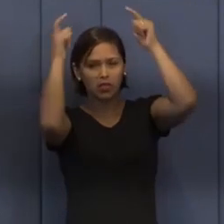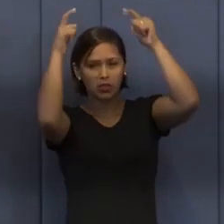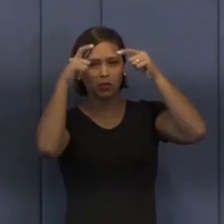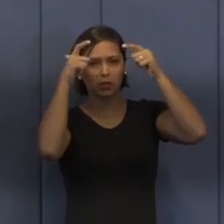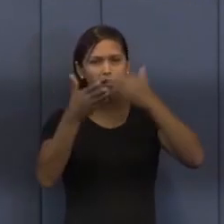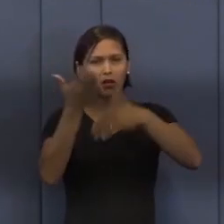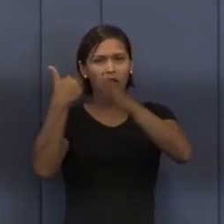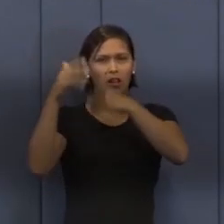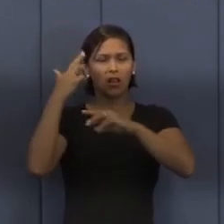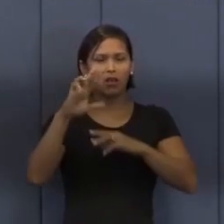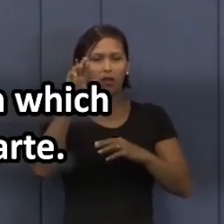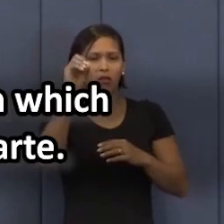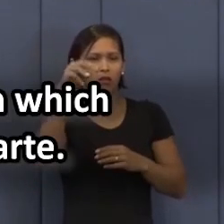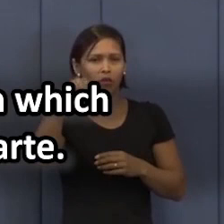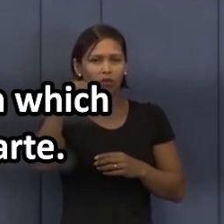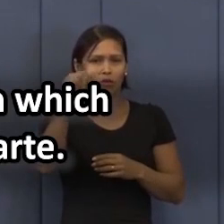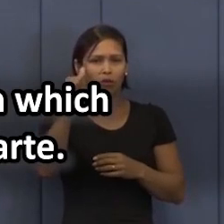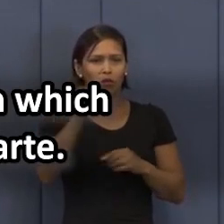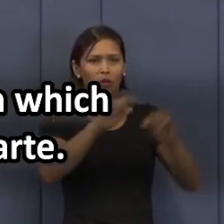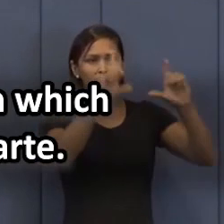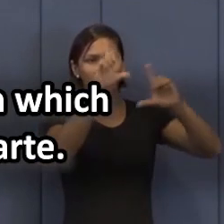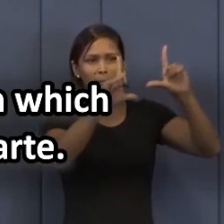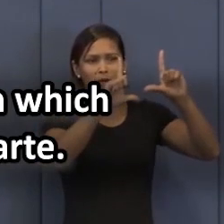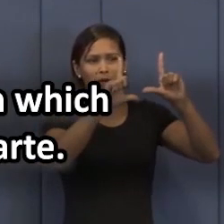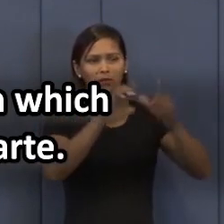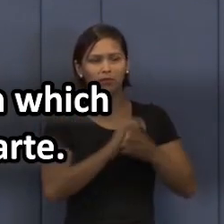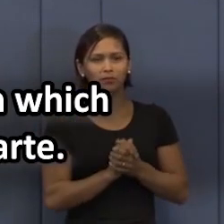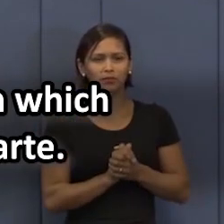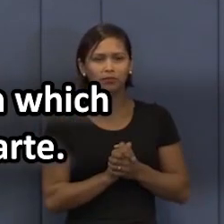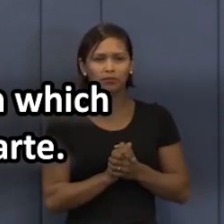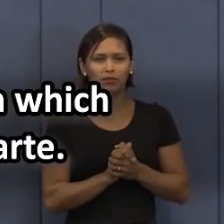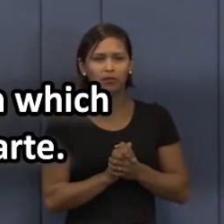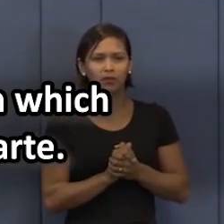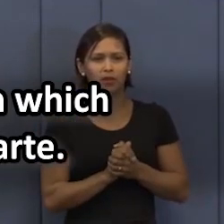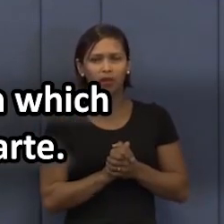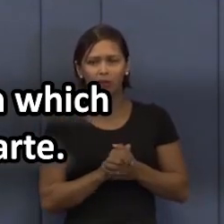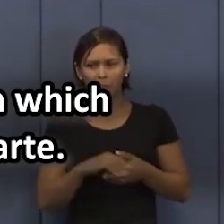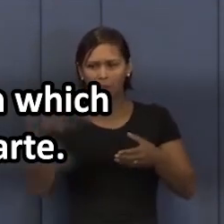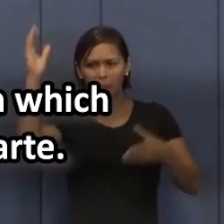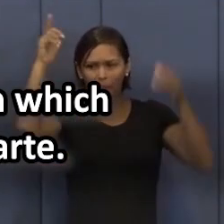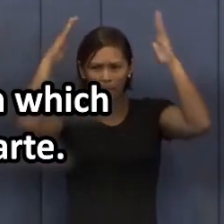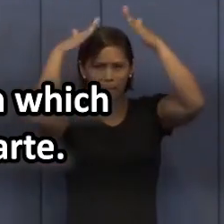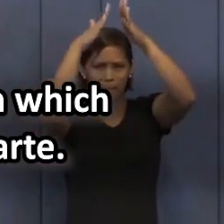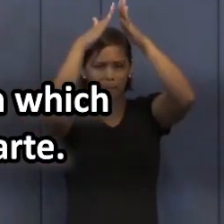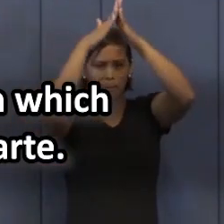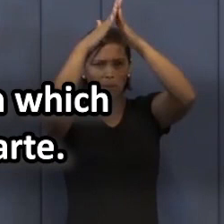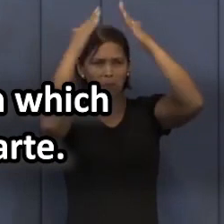com coroa e etc. O painel ao lado é o painel da Concórdia, em que o Papa